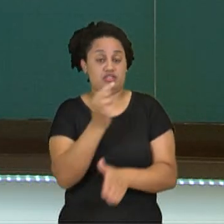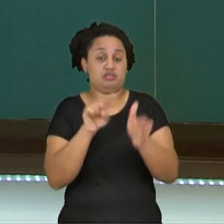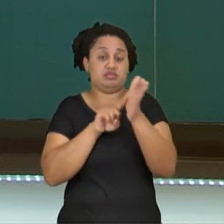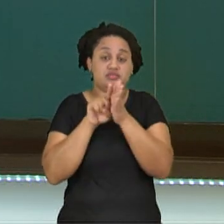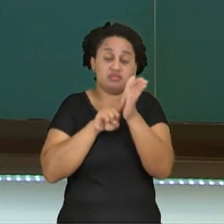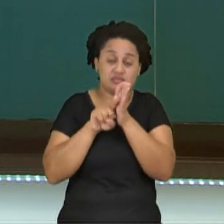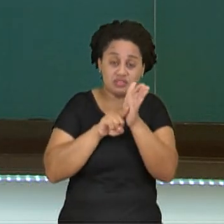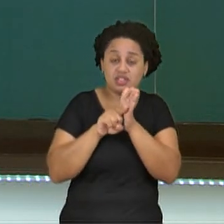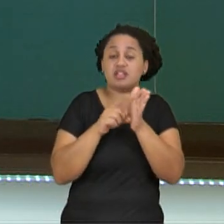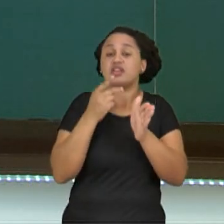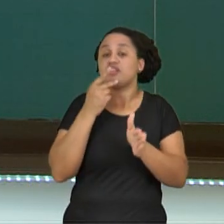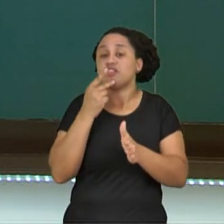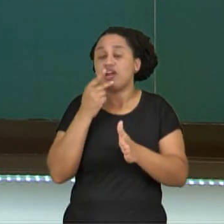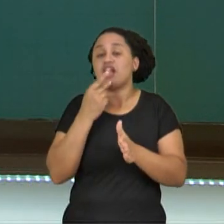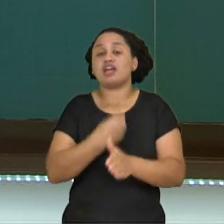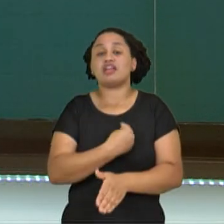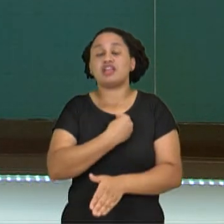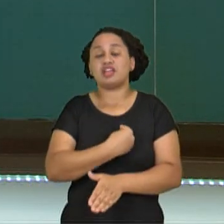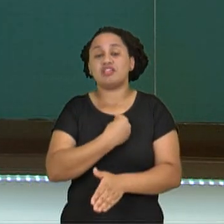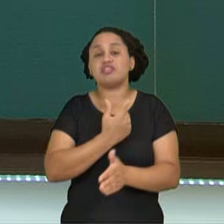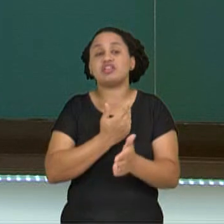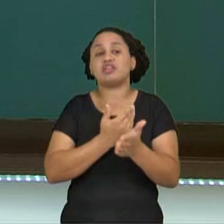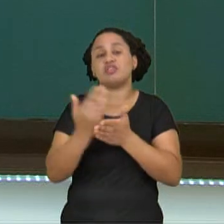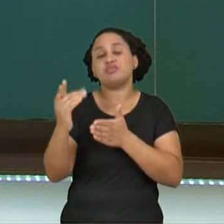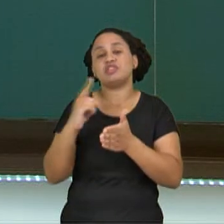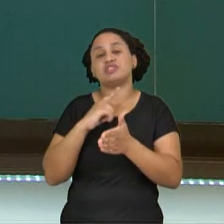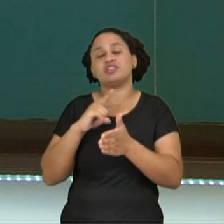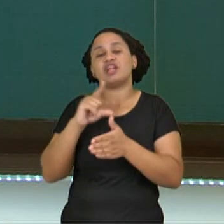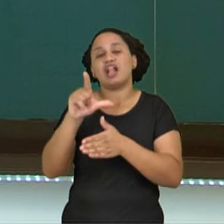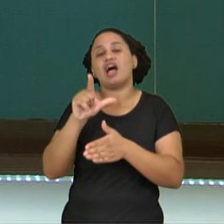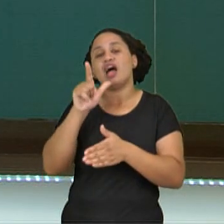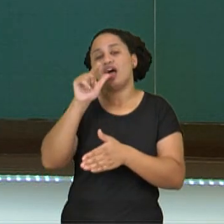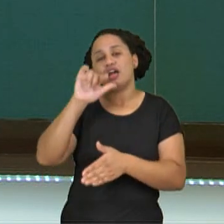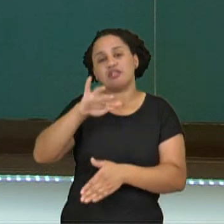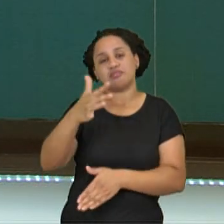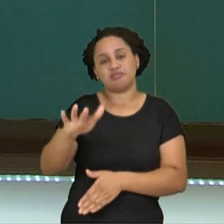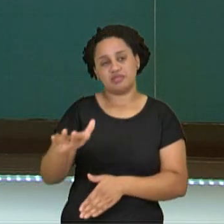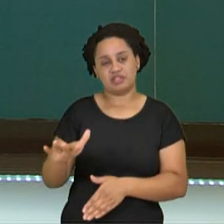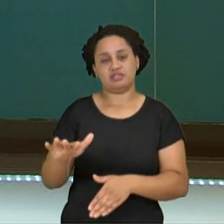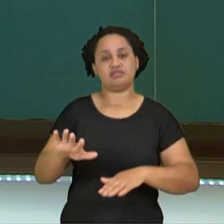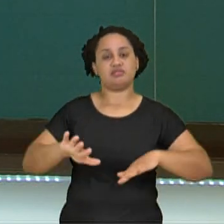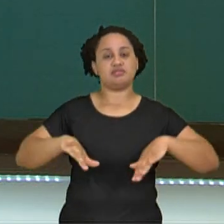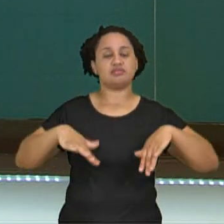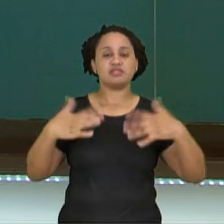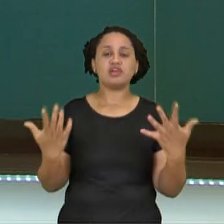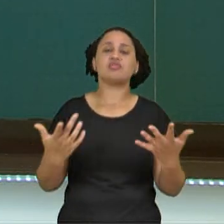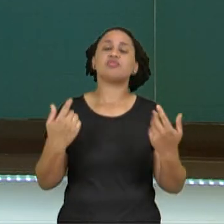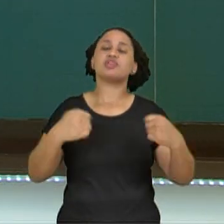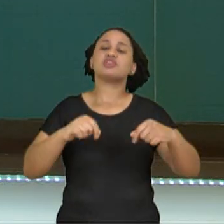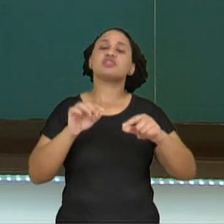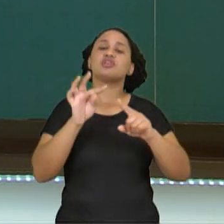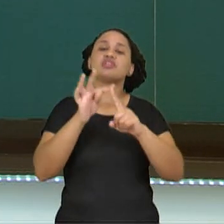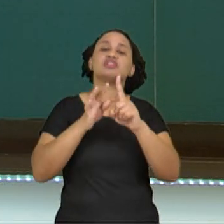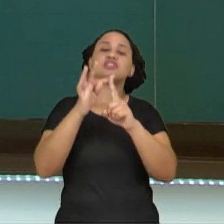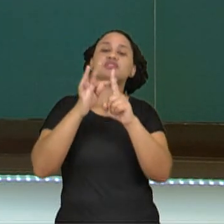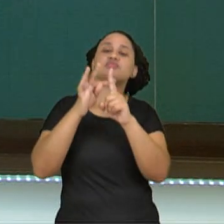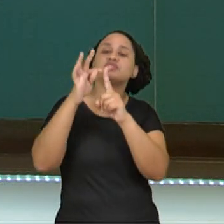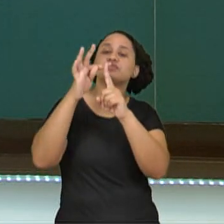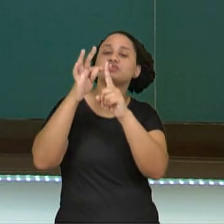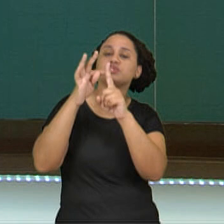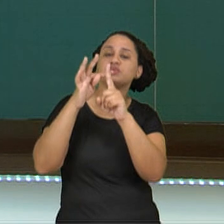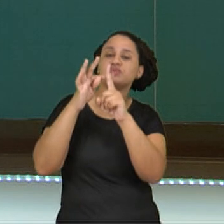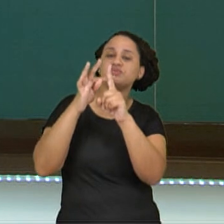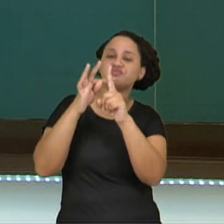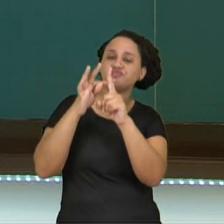vida surgiu nesses oceanos primitivos. Então eu tive que diminuir a temperatura do